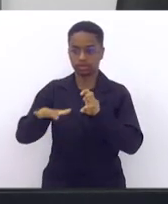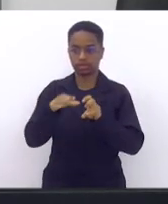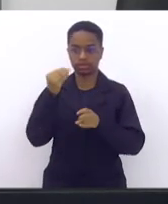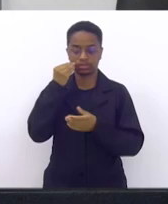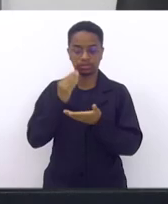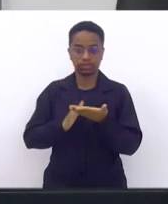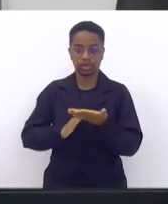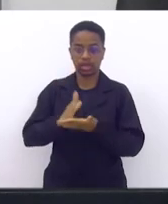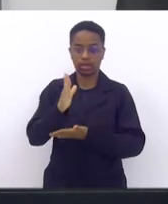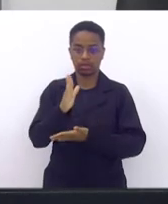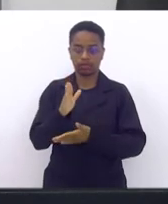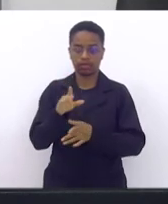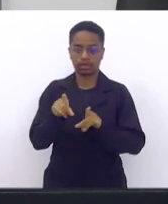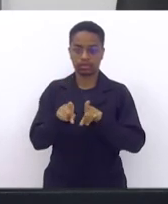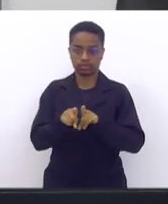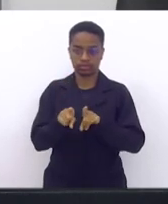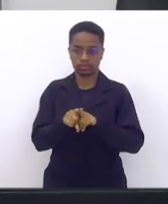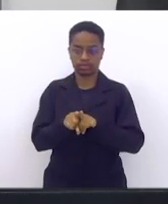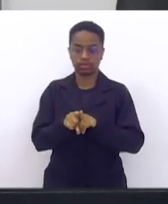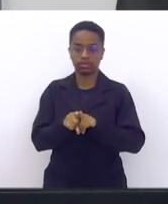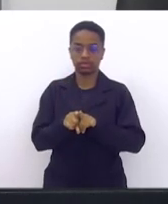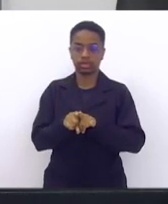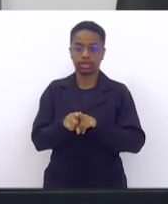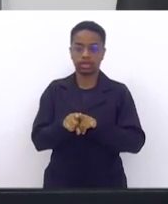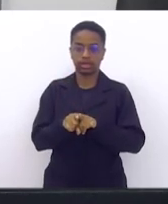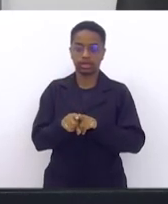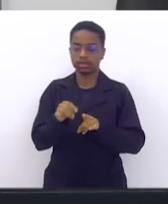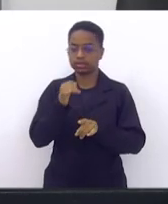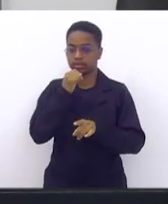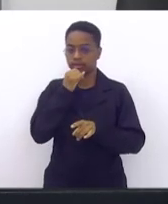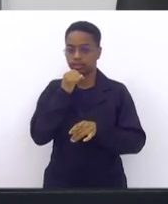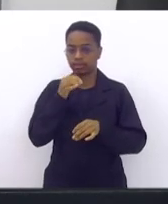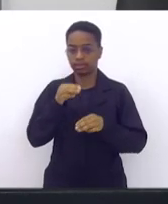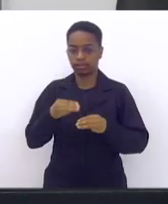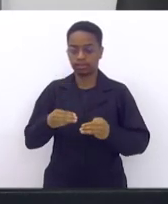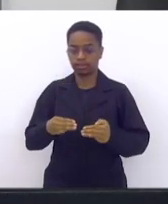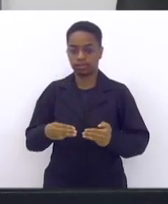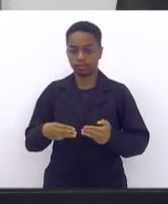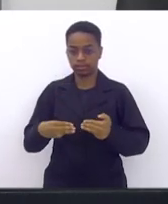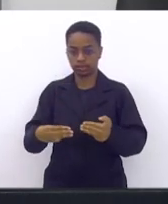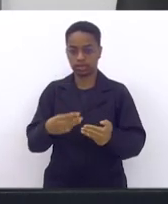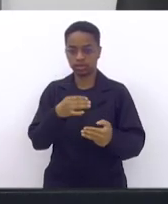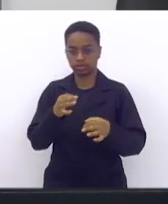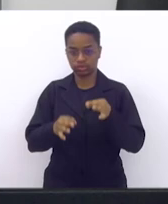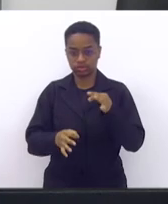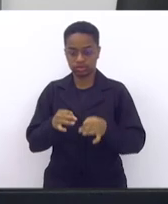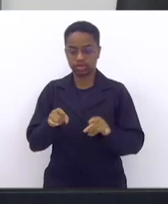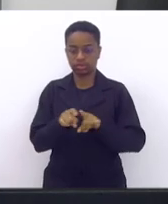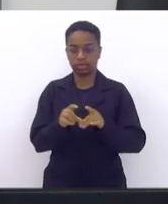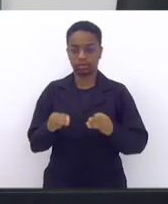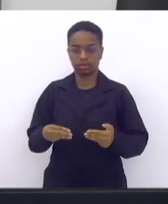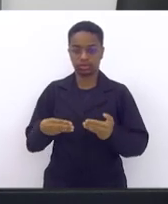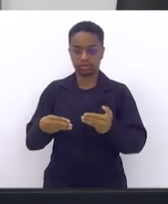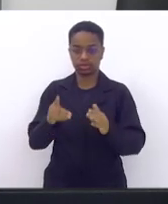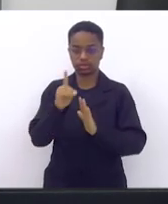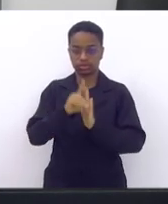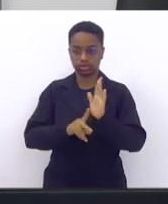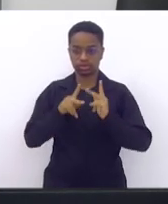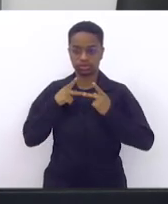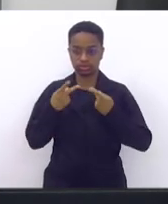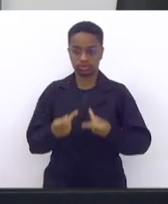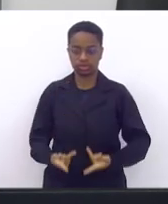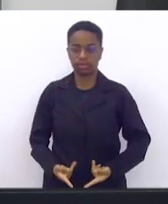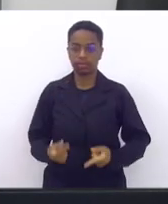aprovar também a vinda do Ministério da Justiça, do Ministério dos Direitos Humanos, já que trata-se também de um